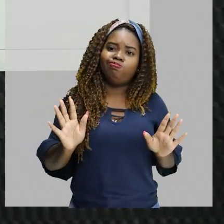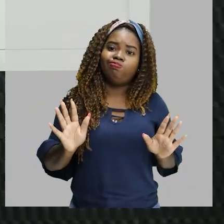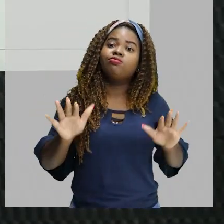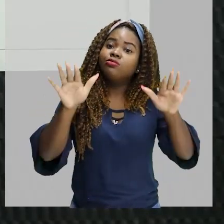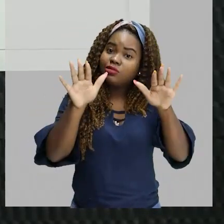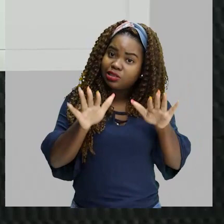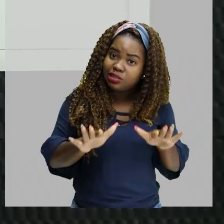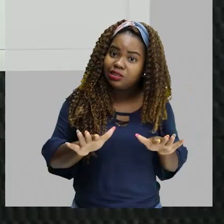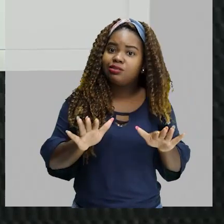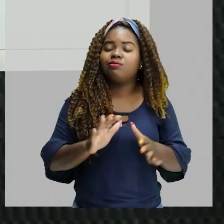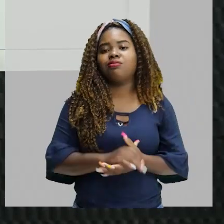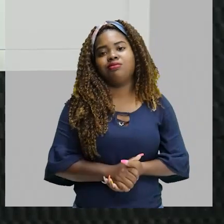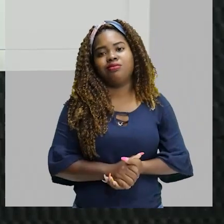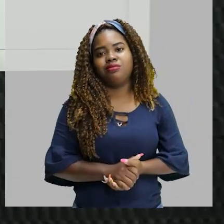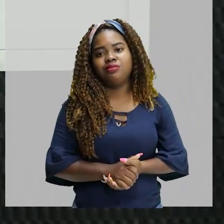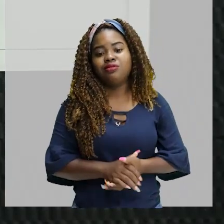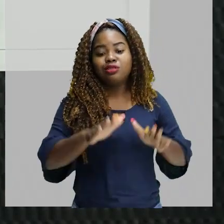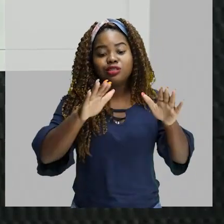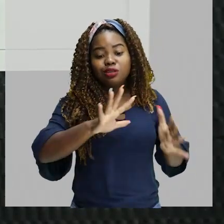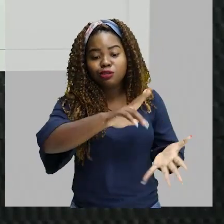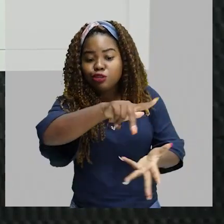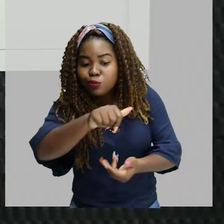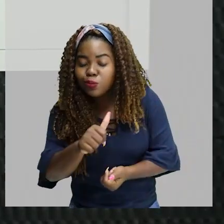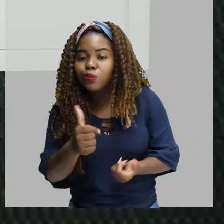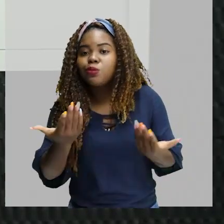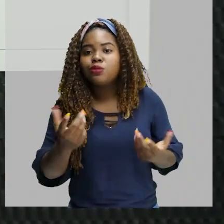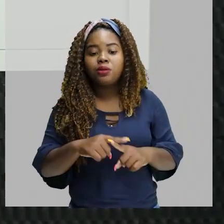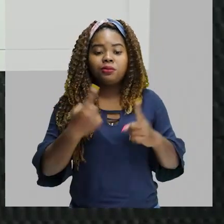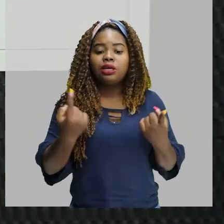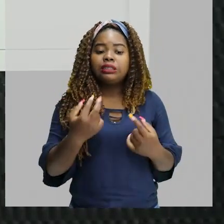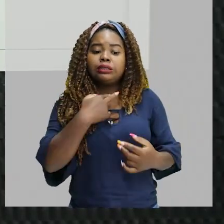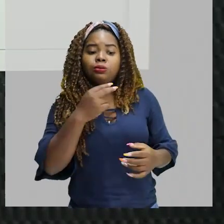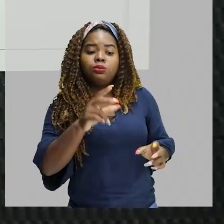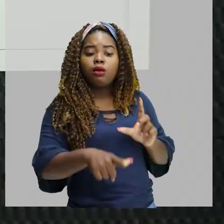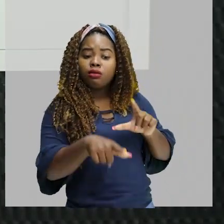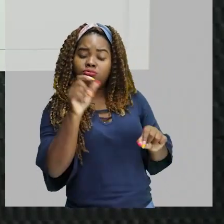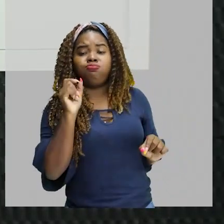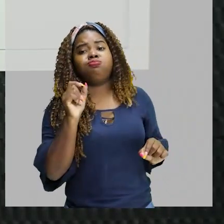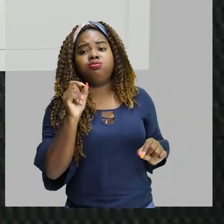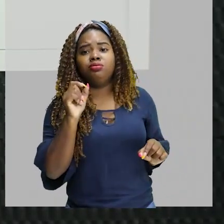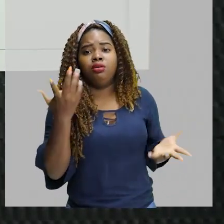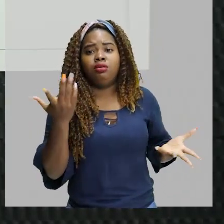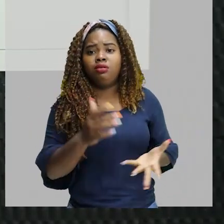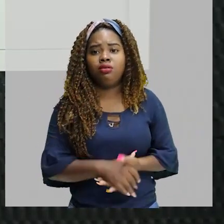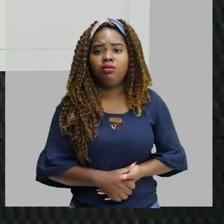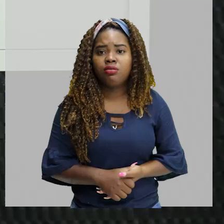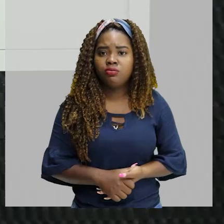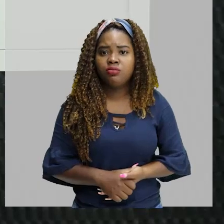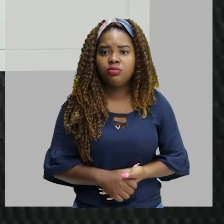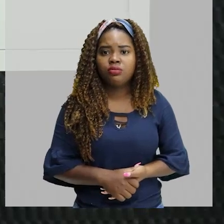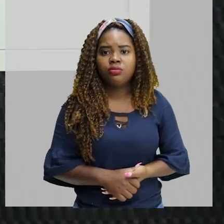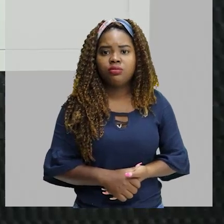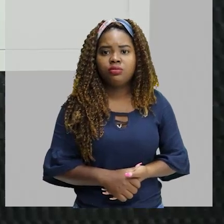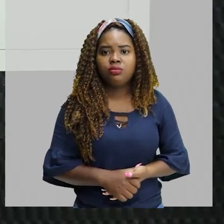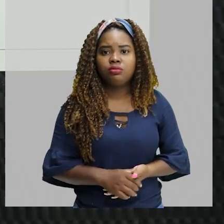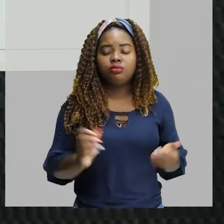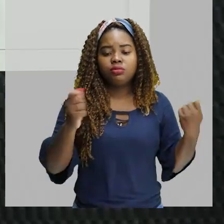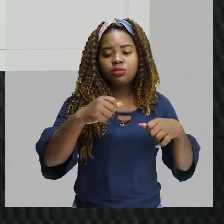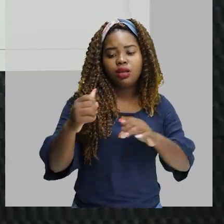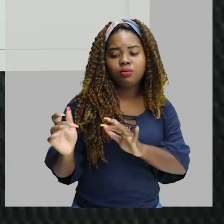estamos. Mas esse fato de você estar no mundo leva você a ter contato